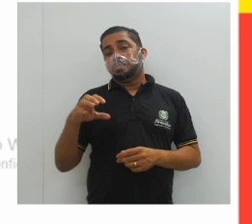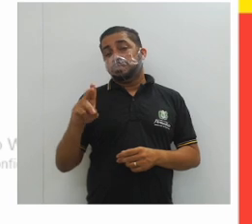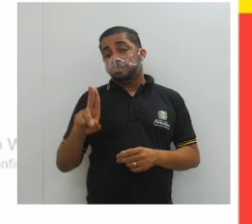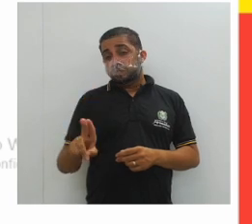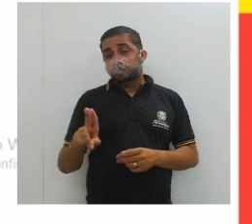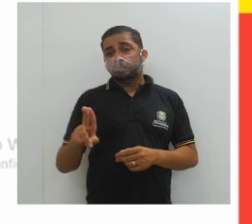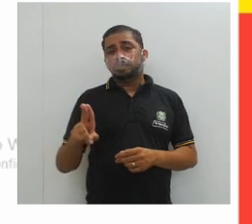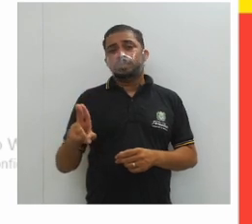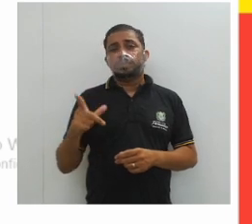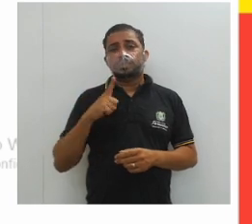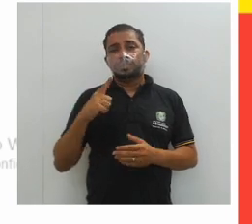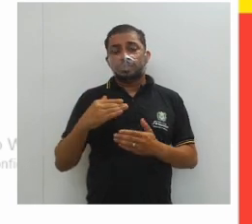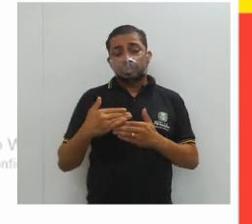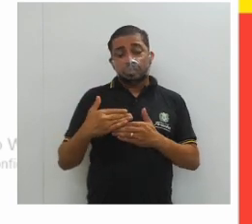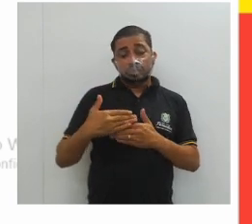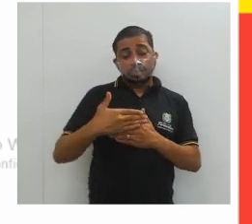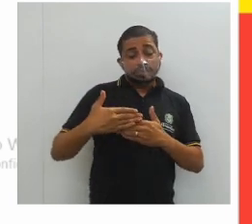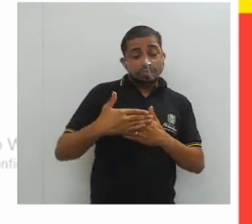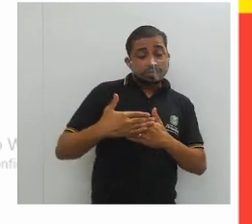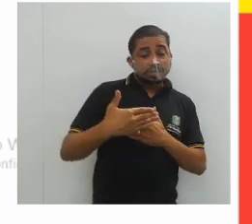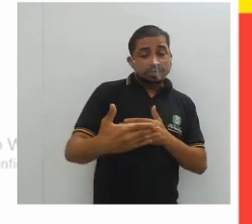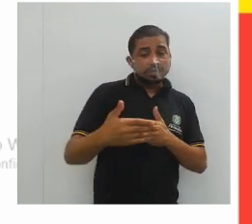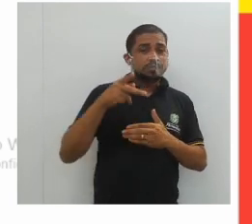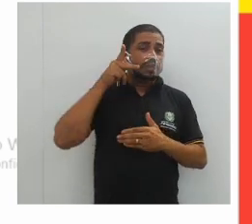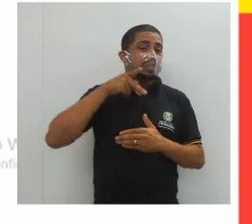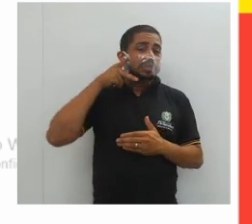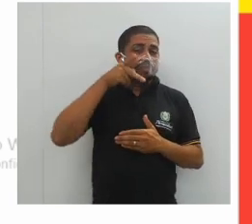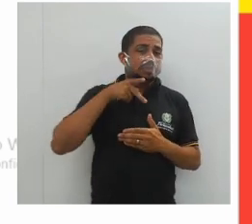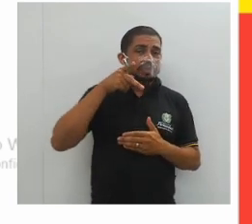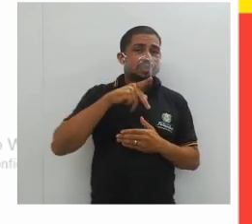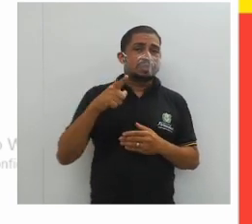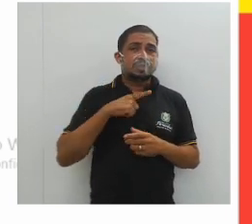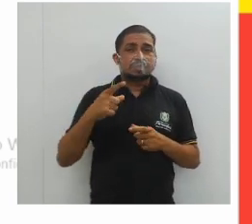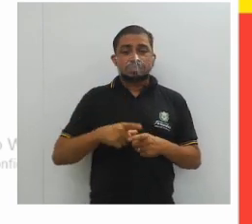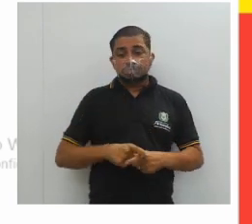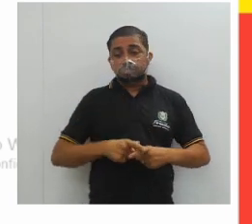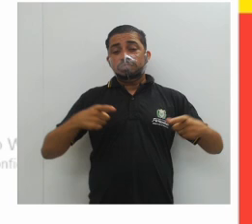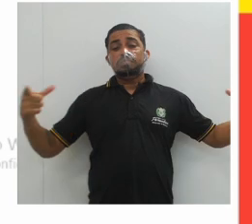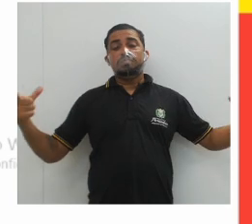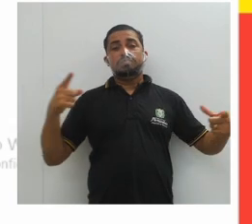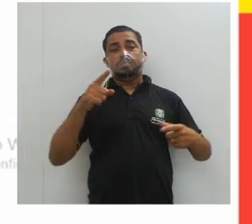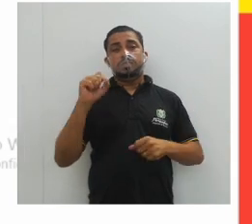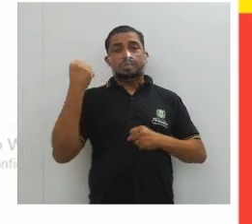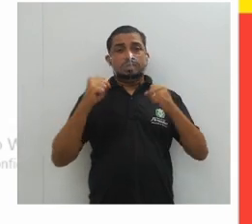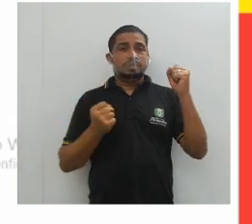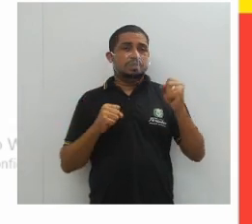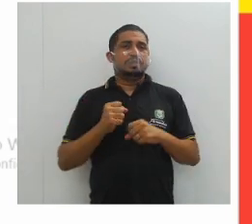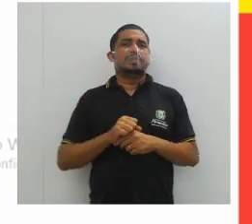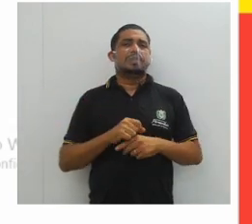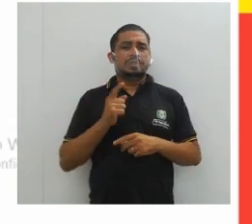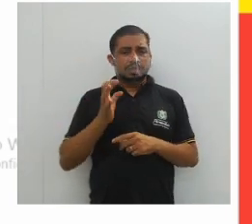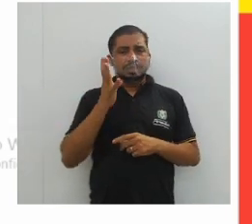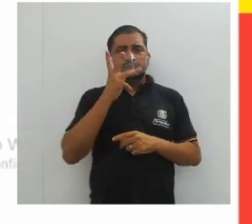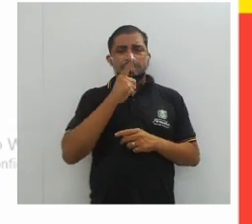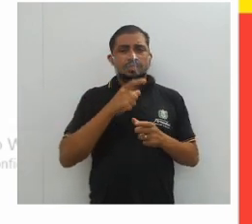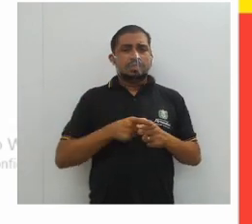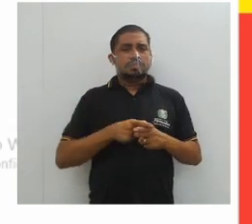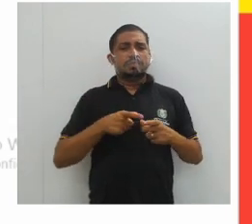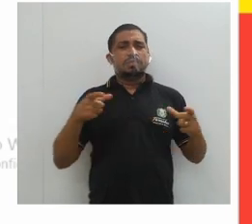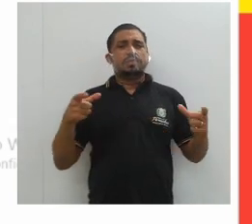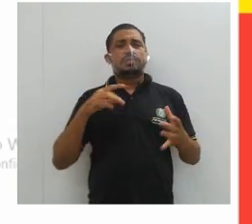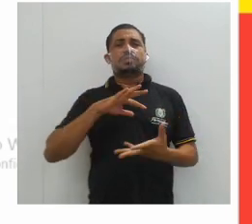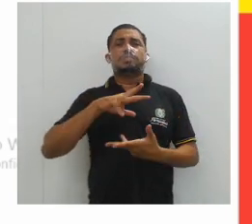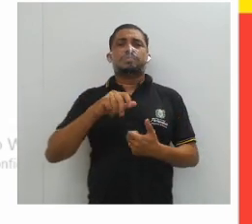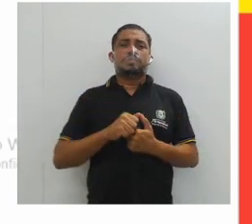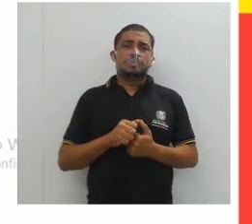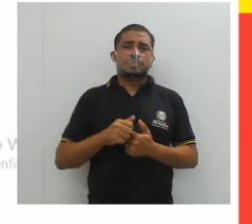fronteira com o Paraguai, o Brasil e o Paraguai construíram essa grande hidrelétrica que durante muito tempo foi a maior hidrelétrica do mundo,